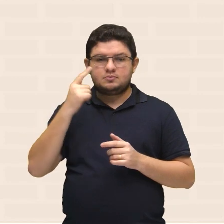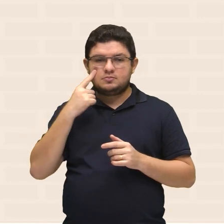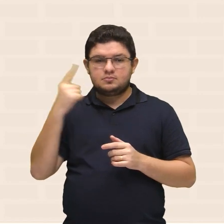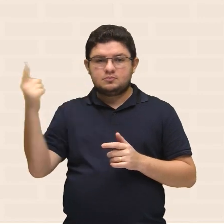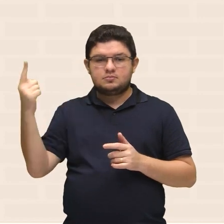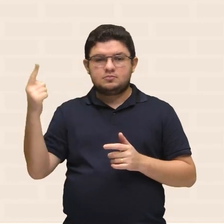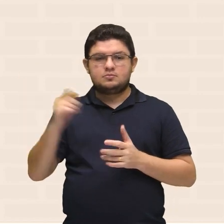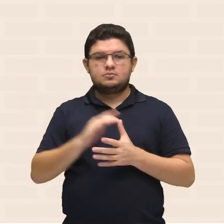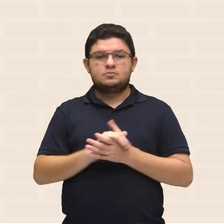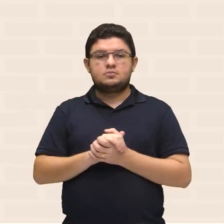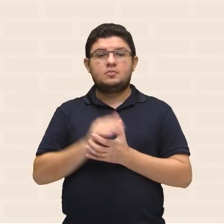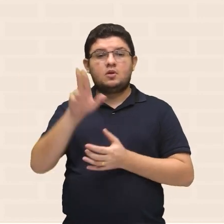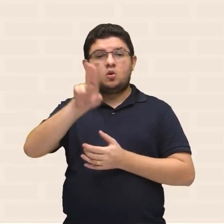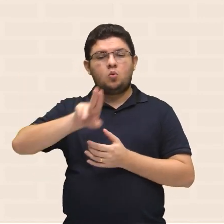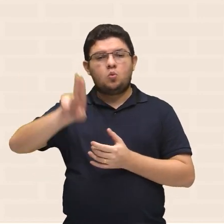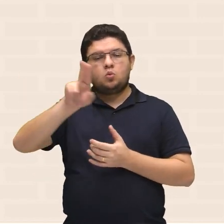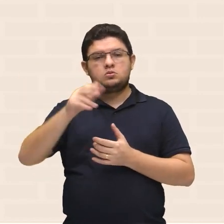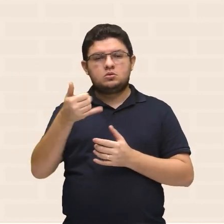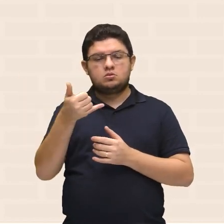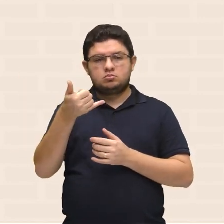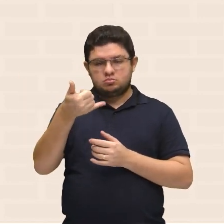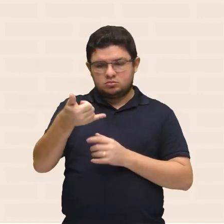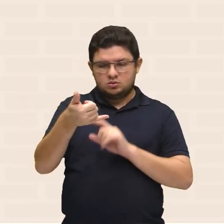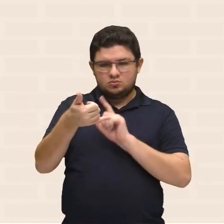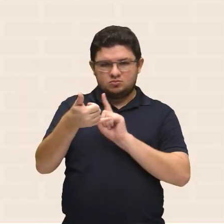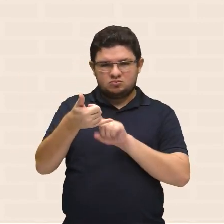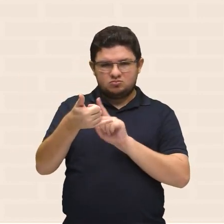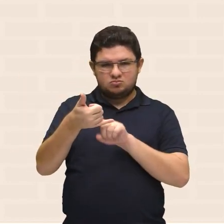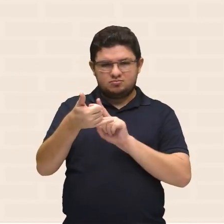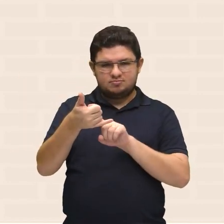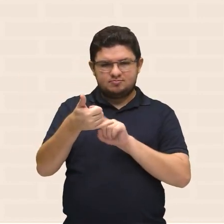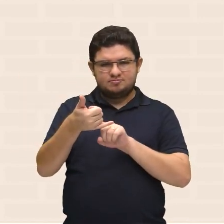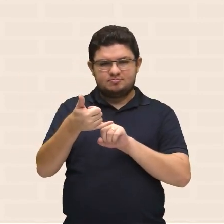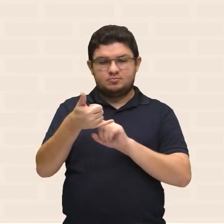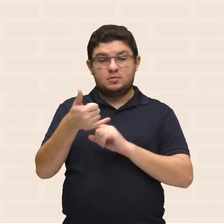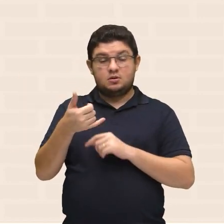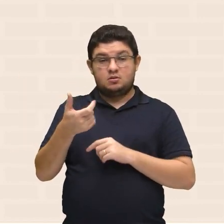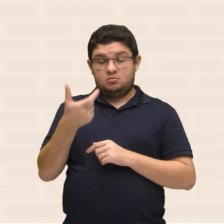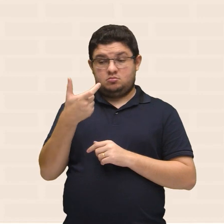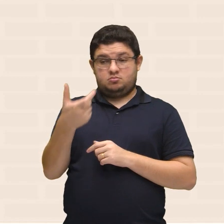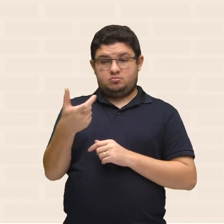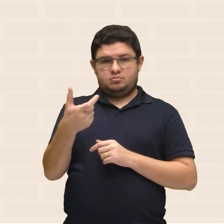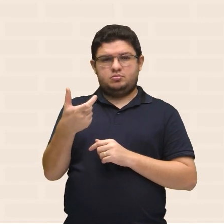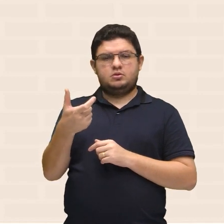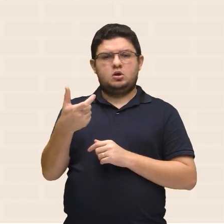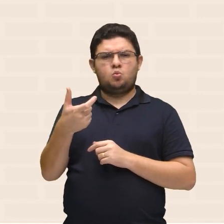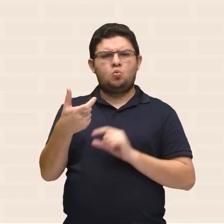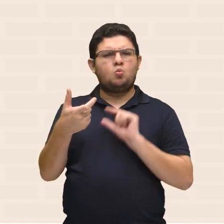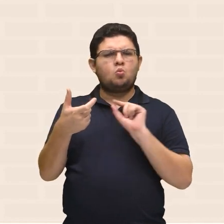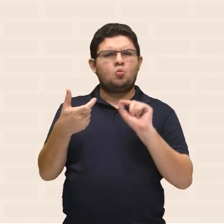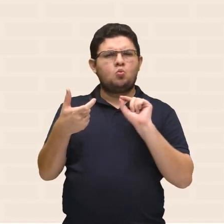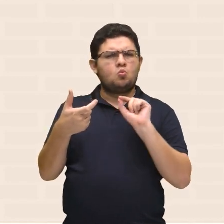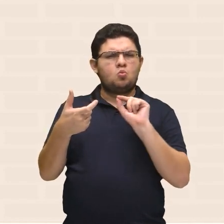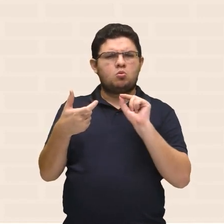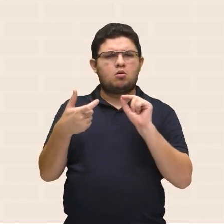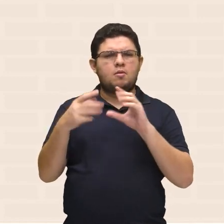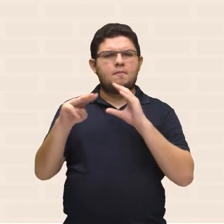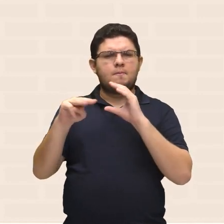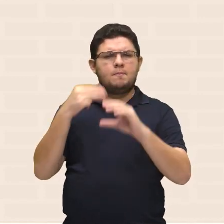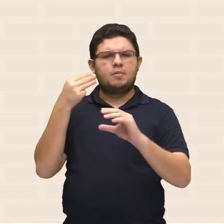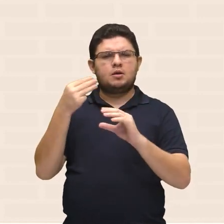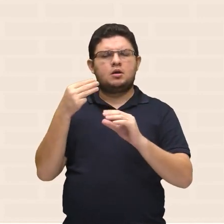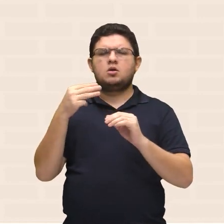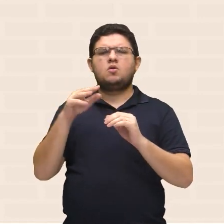no celular. Então, o que vocês podem observar? Que ela recebeu uma mensagem de que é